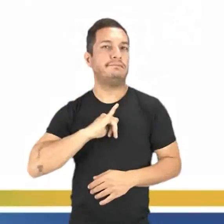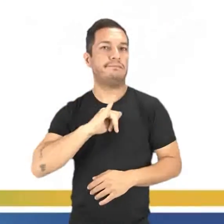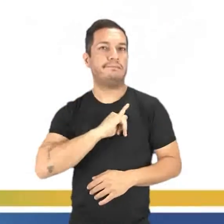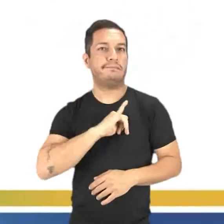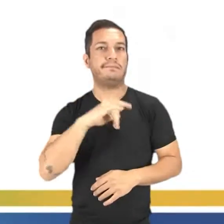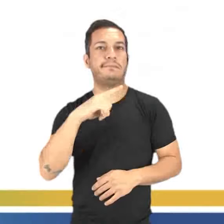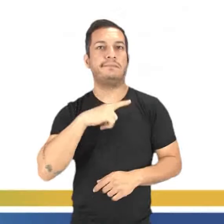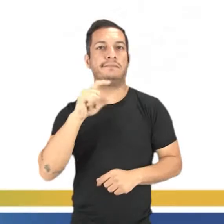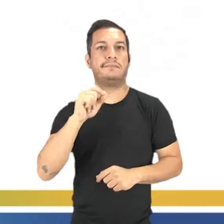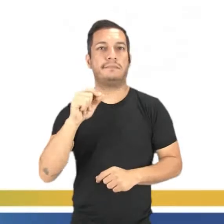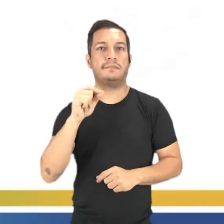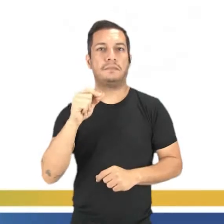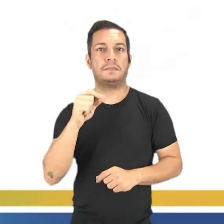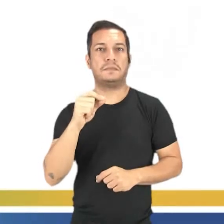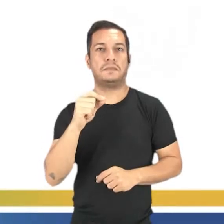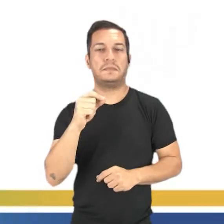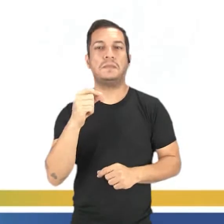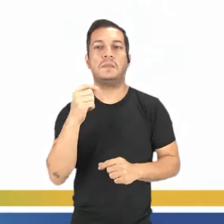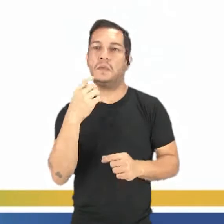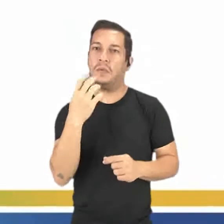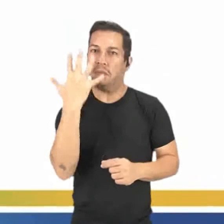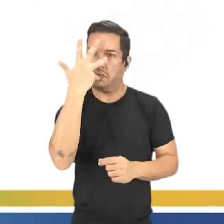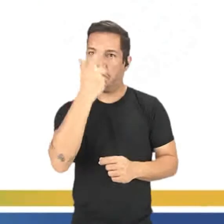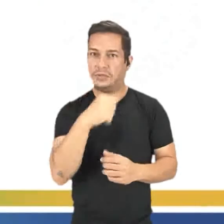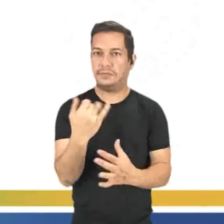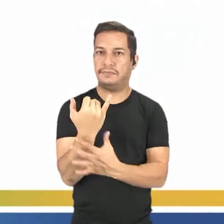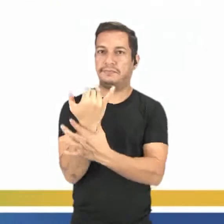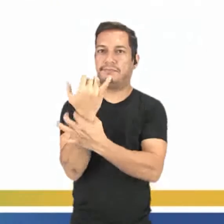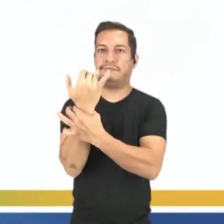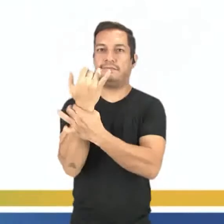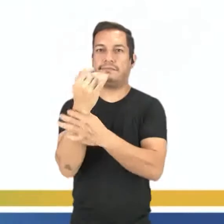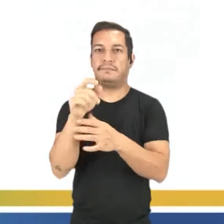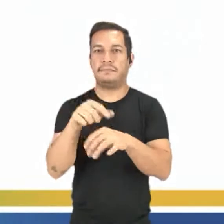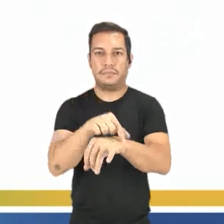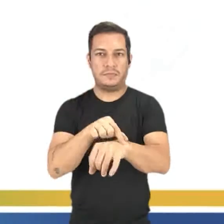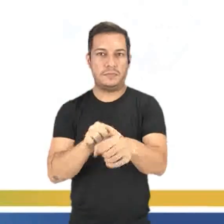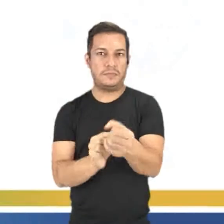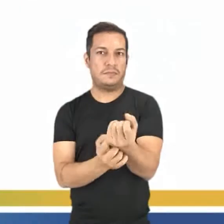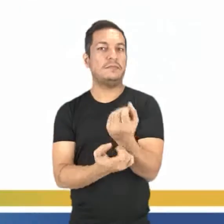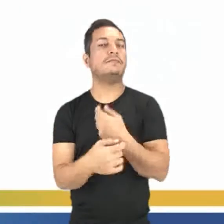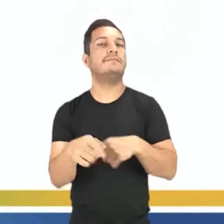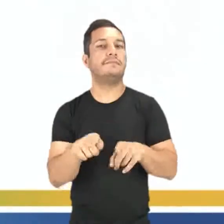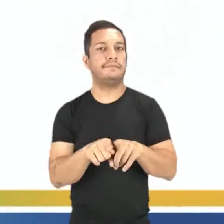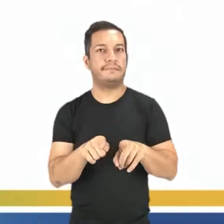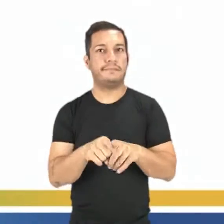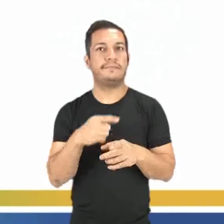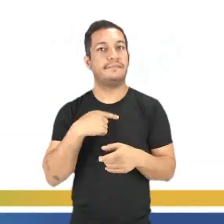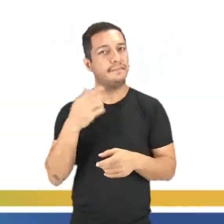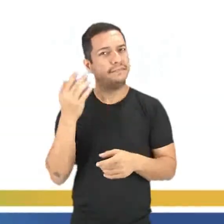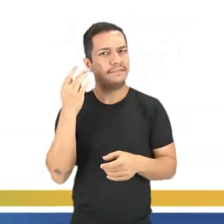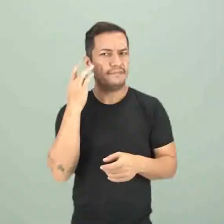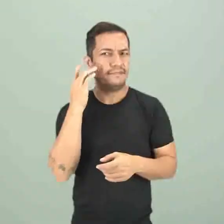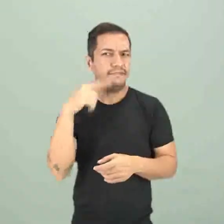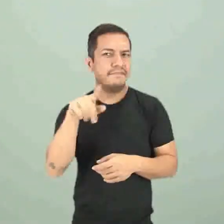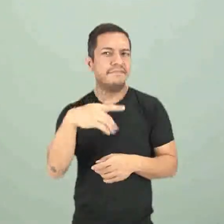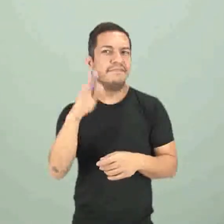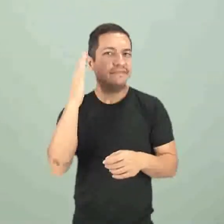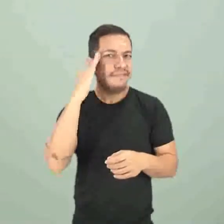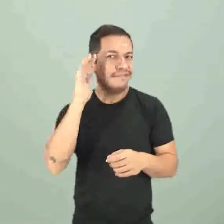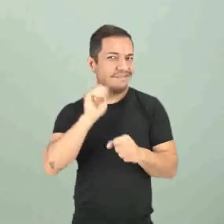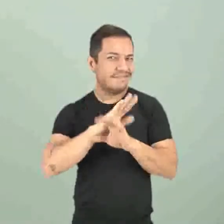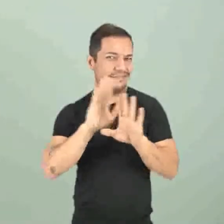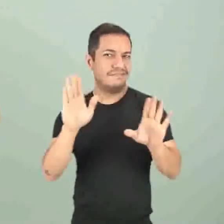cintila um caprichoso bracelete. Então, espero que vocês tenham